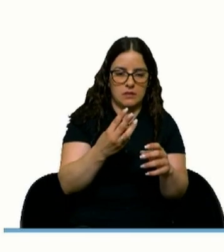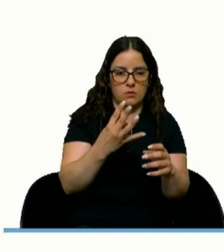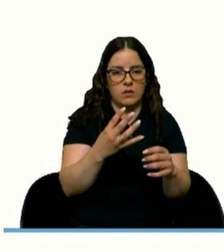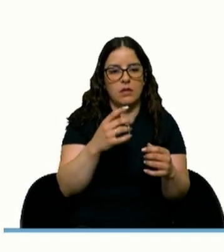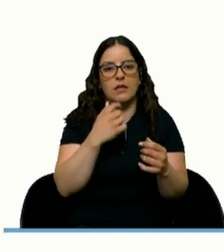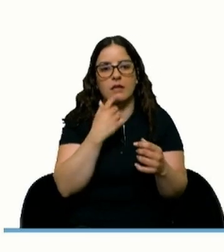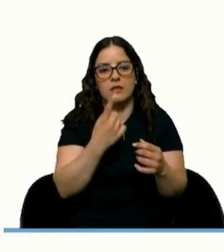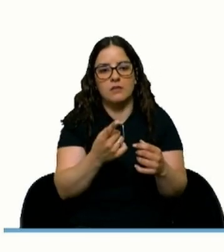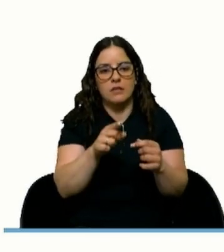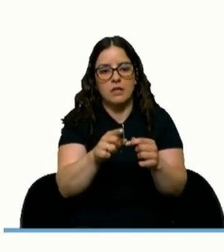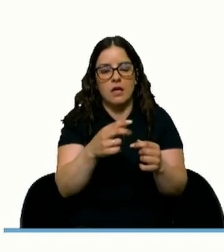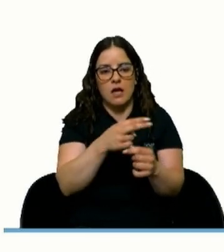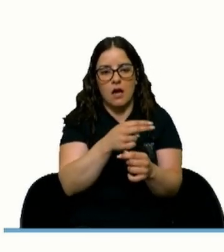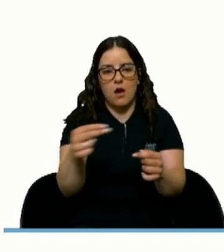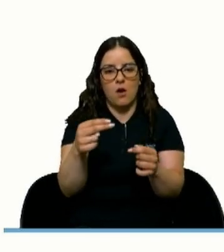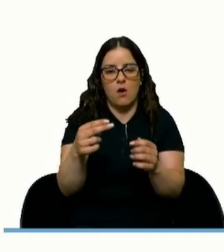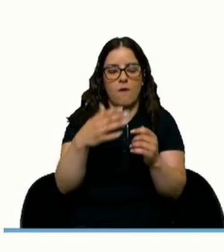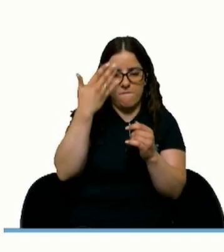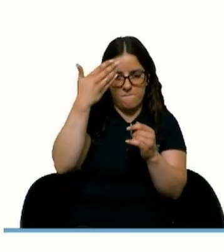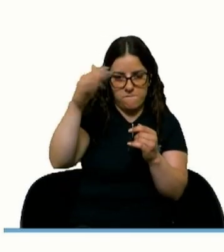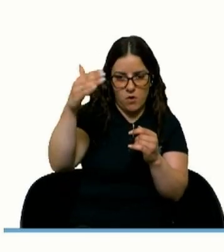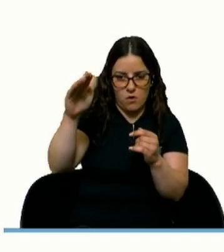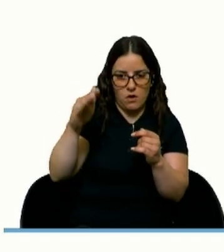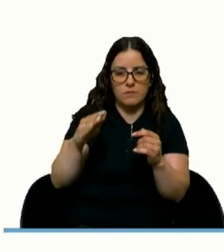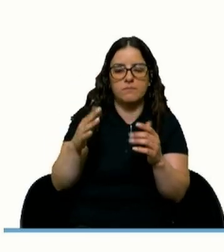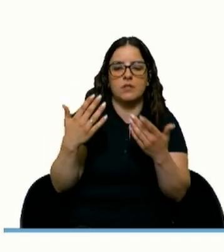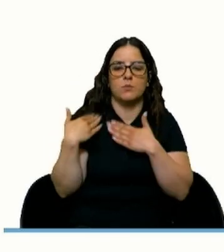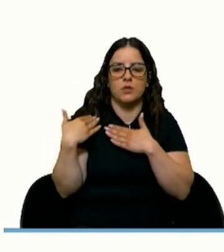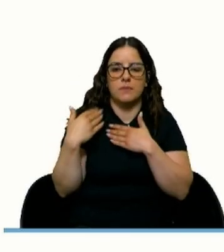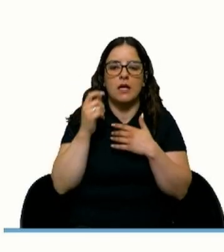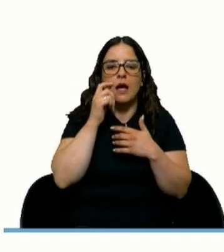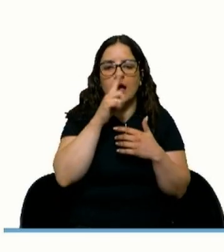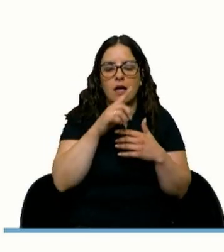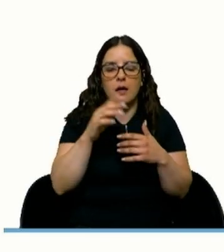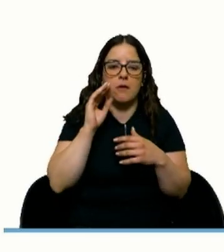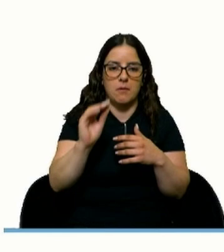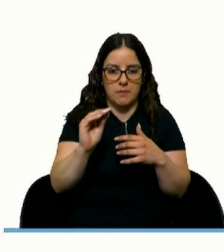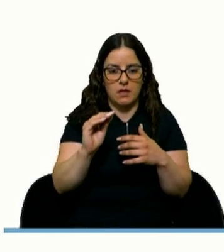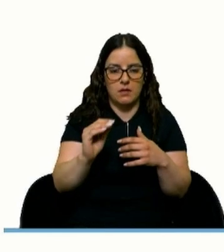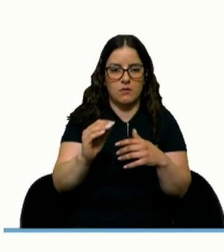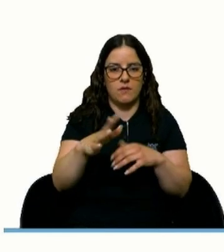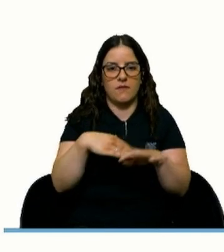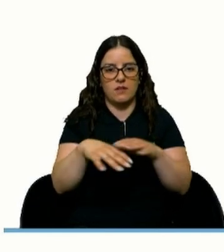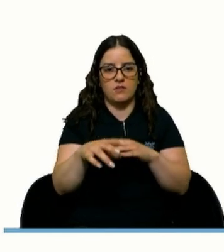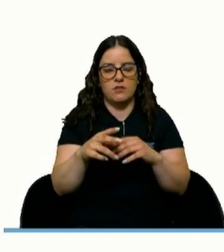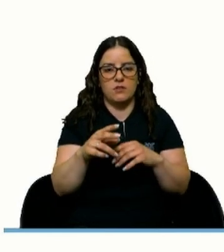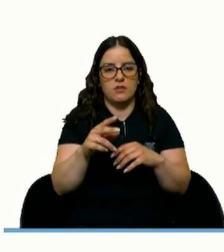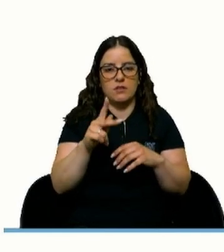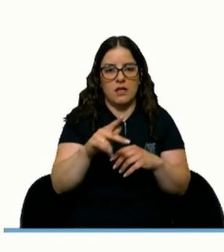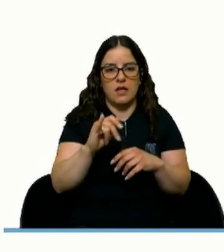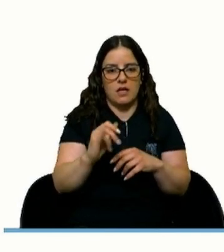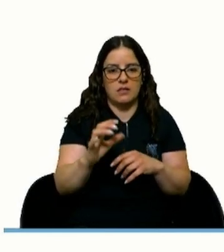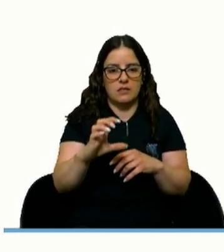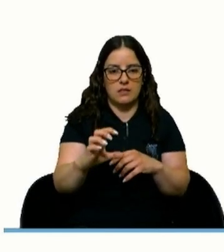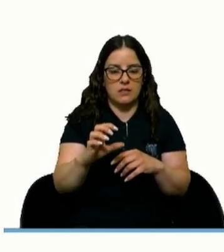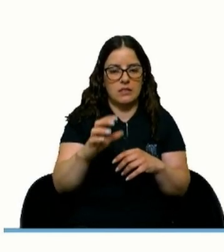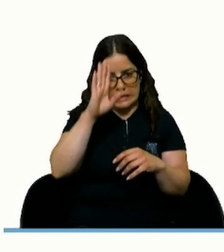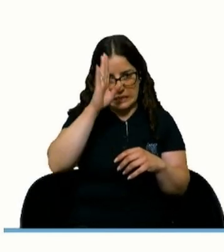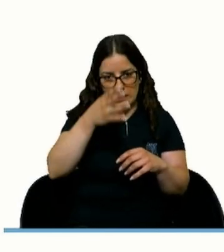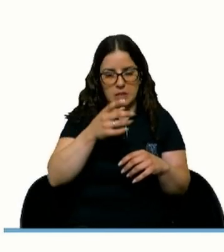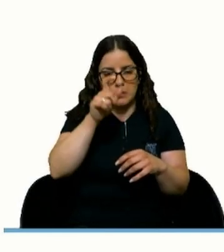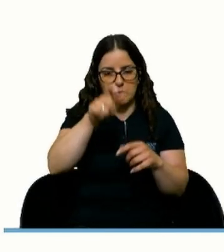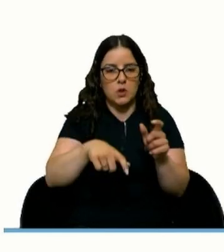na rua sob a responsabilização de um banco que faz o KYC, ou seja, sabe quem são as pessoas, e em função disso vamos